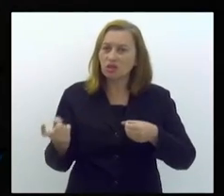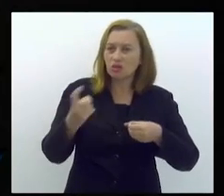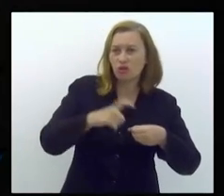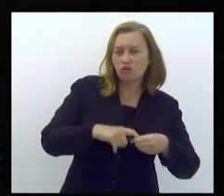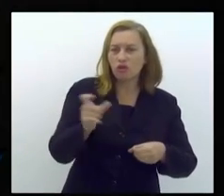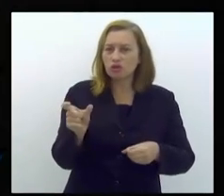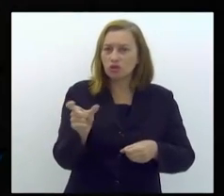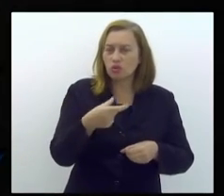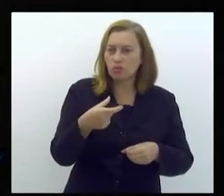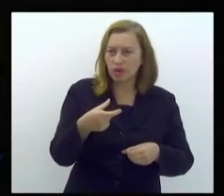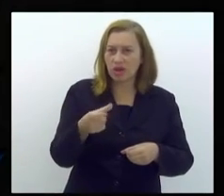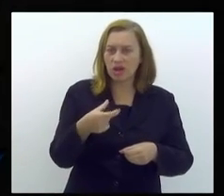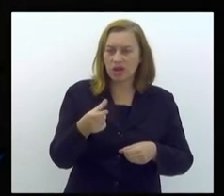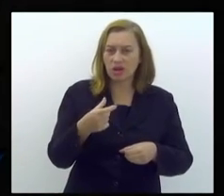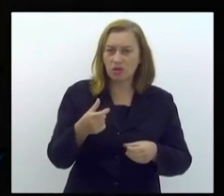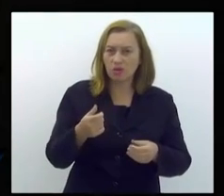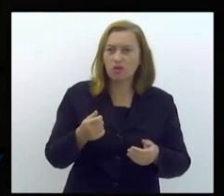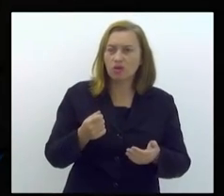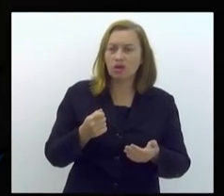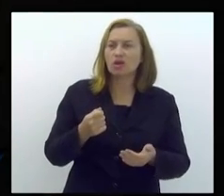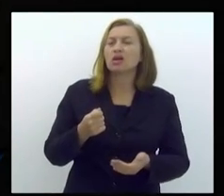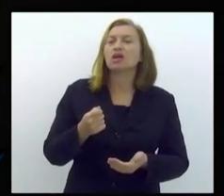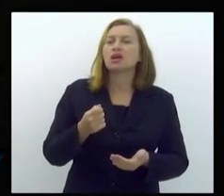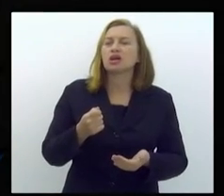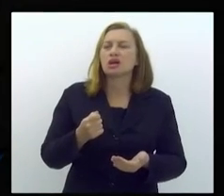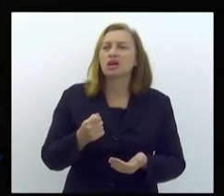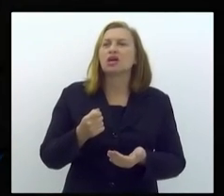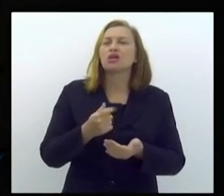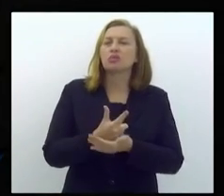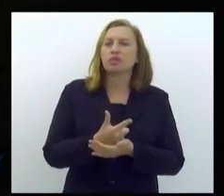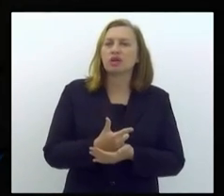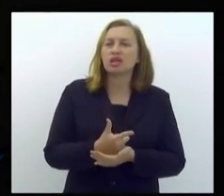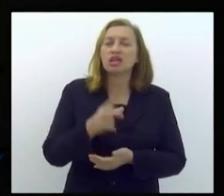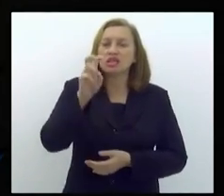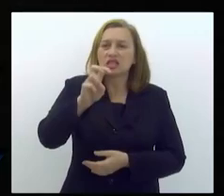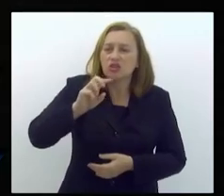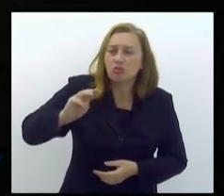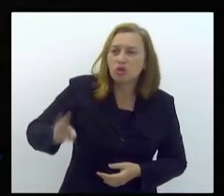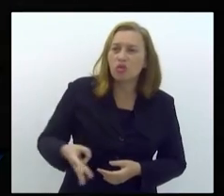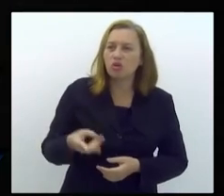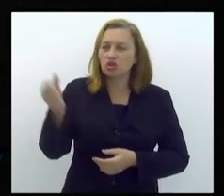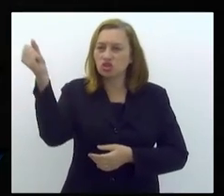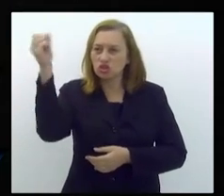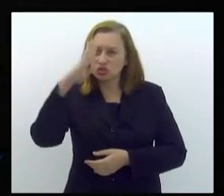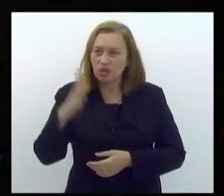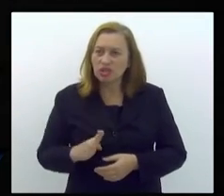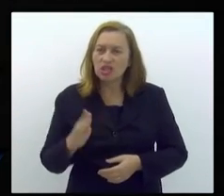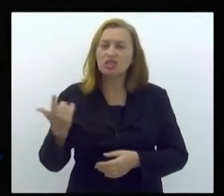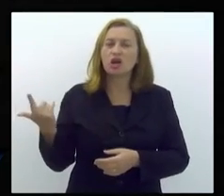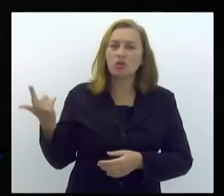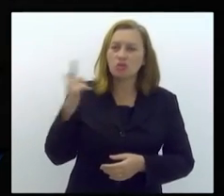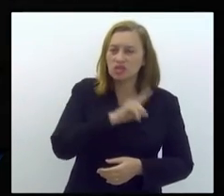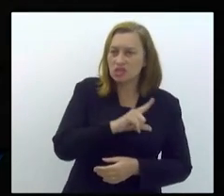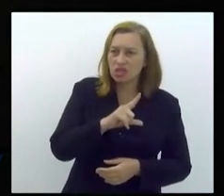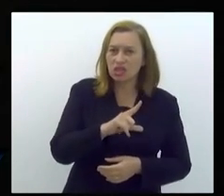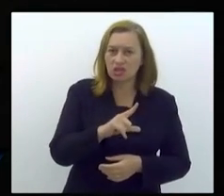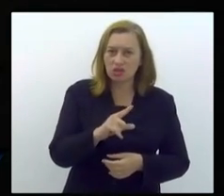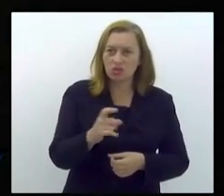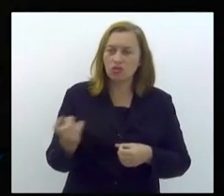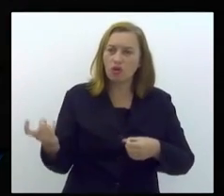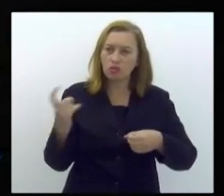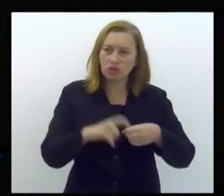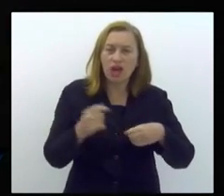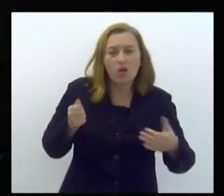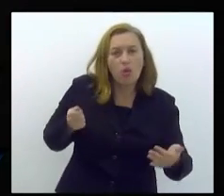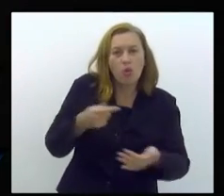daqueles que mais precisam cinco milhões de brasileiros e brasileiras já recuperaram a possibilidade de